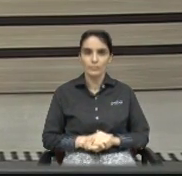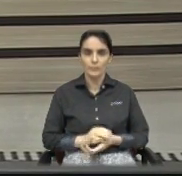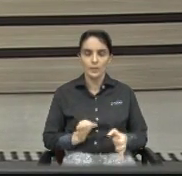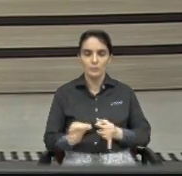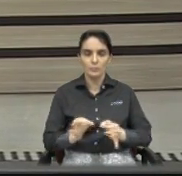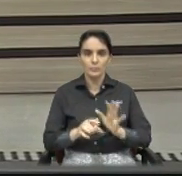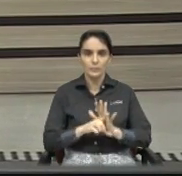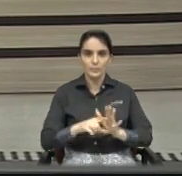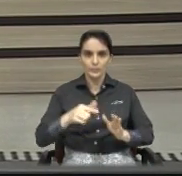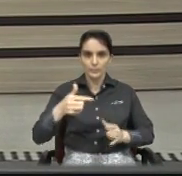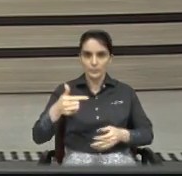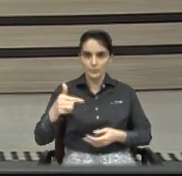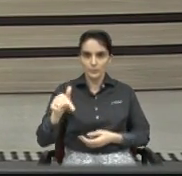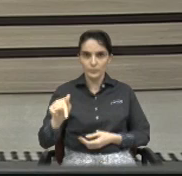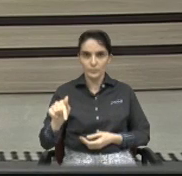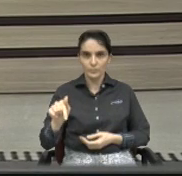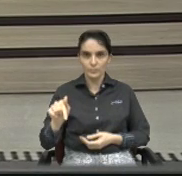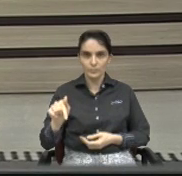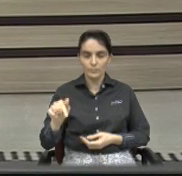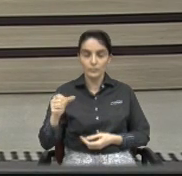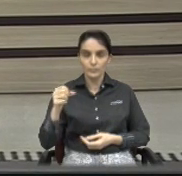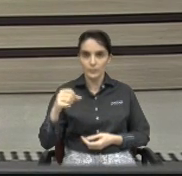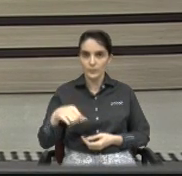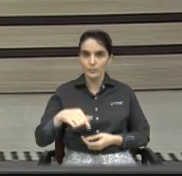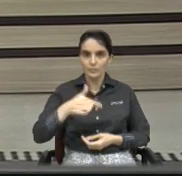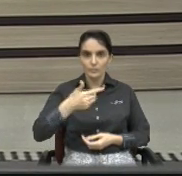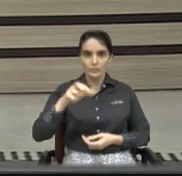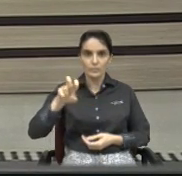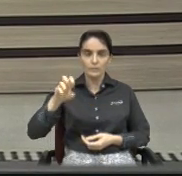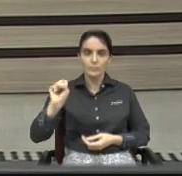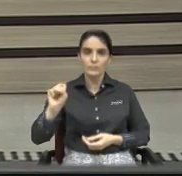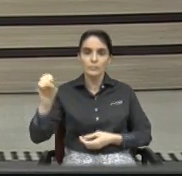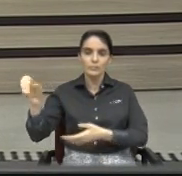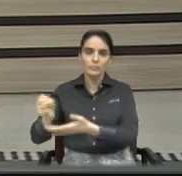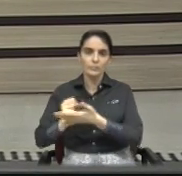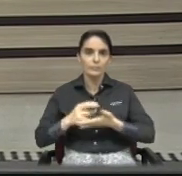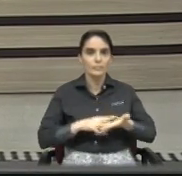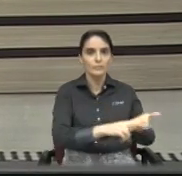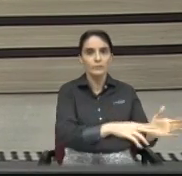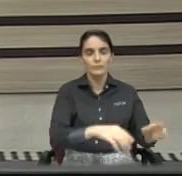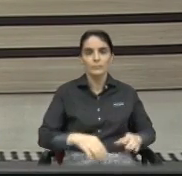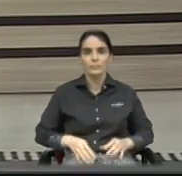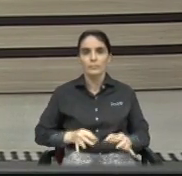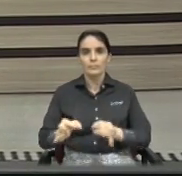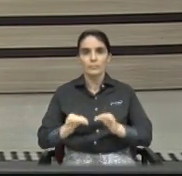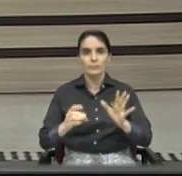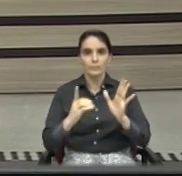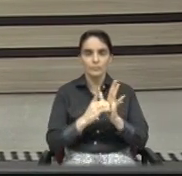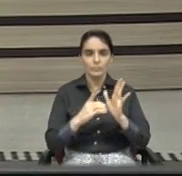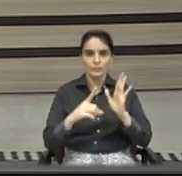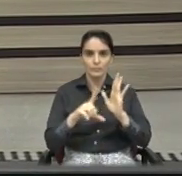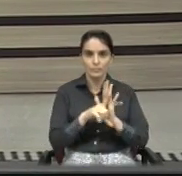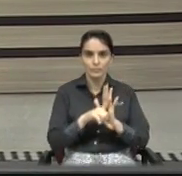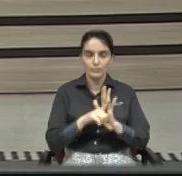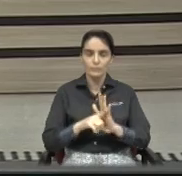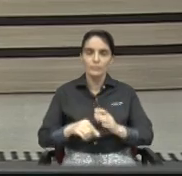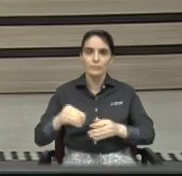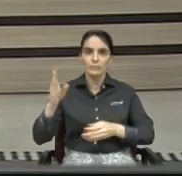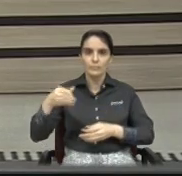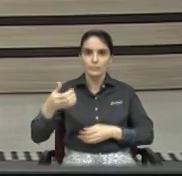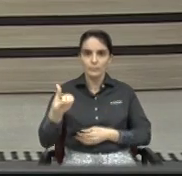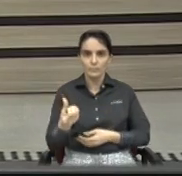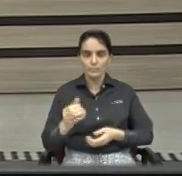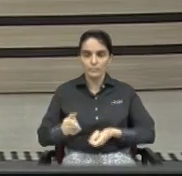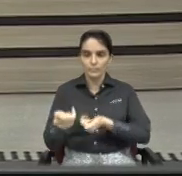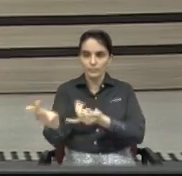Projeto de Lei número 258 é recebido pela mesa e encaminhado às comissões. Projeto de Decreto Legislativo 38/2016